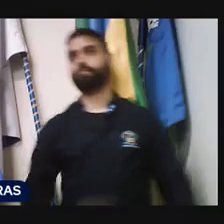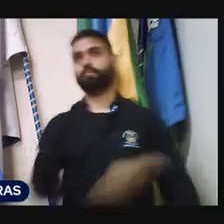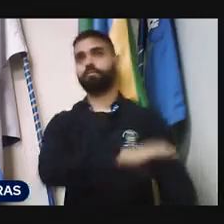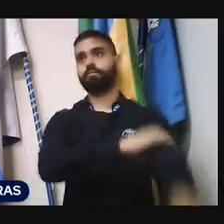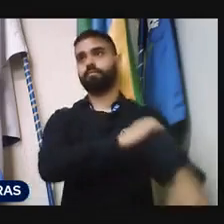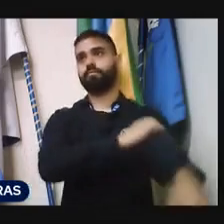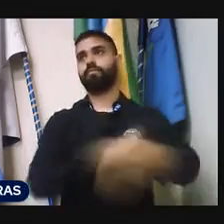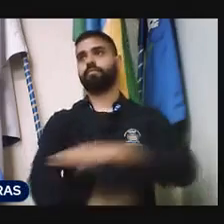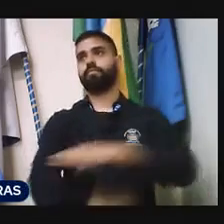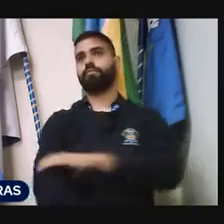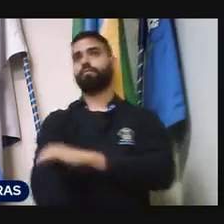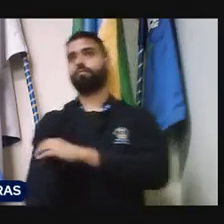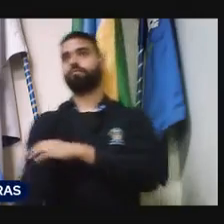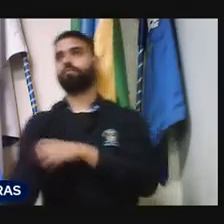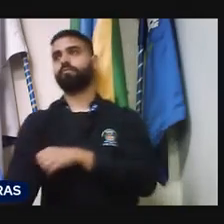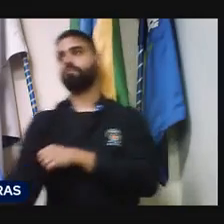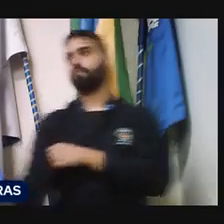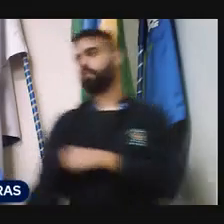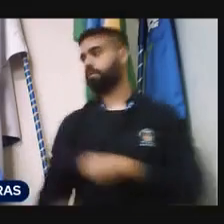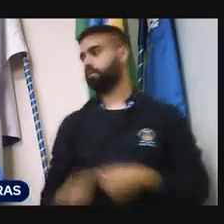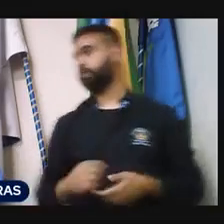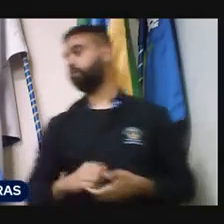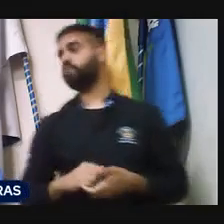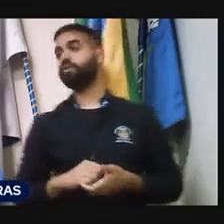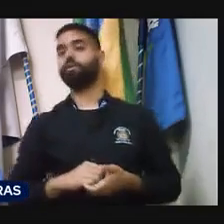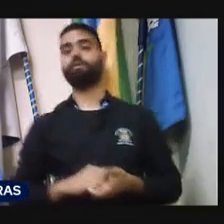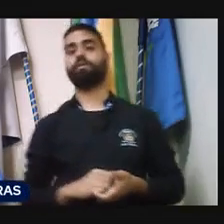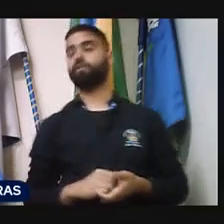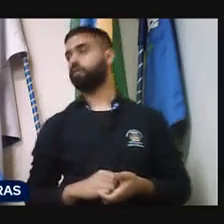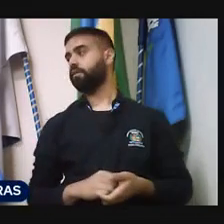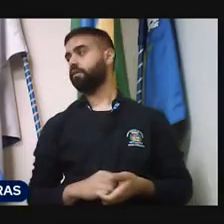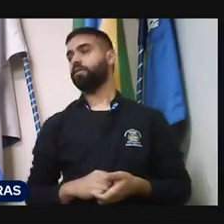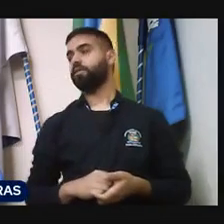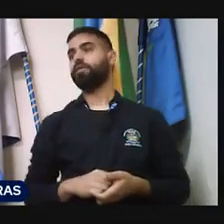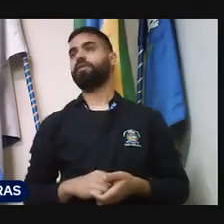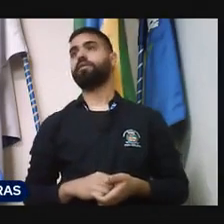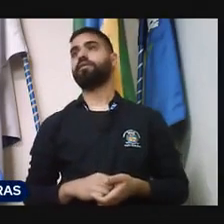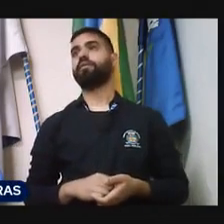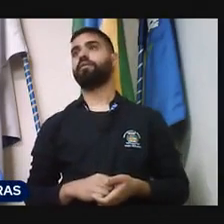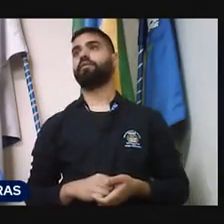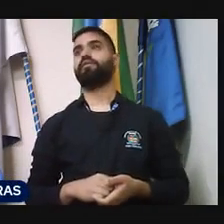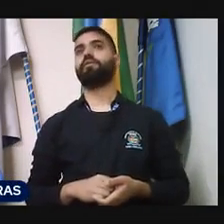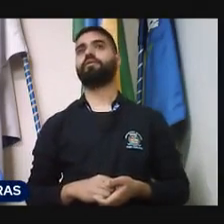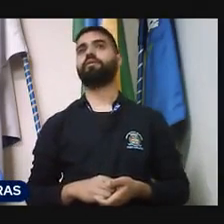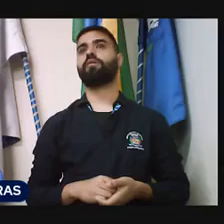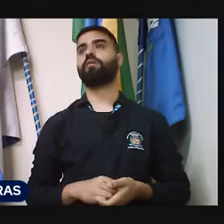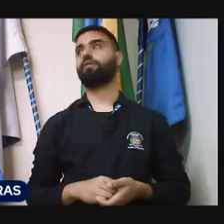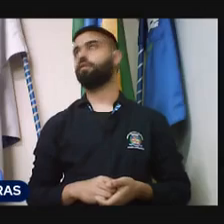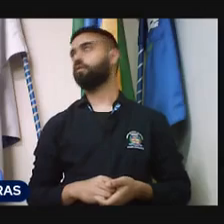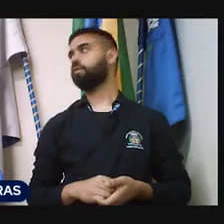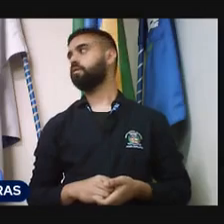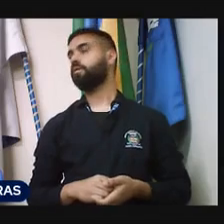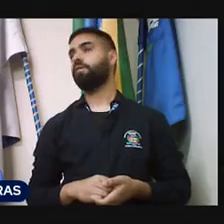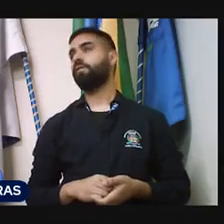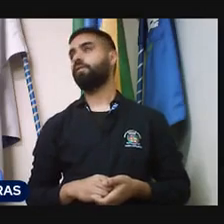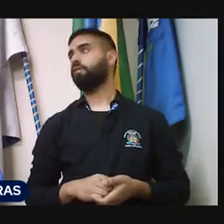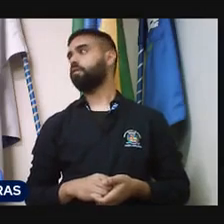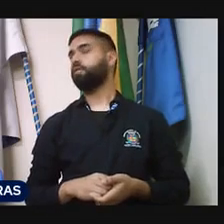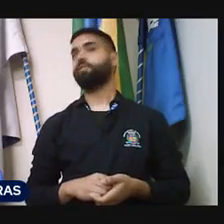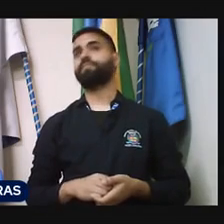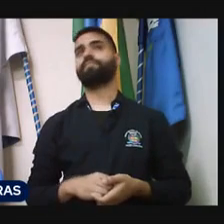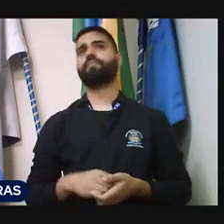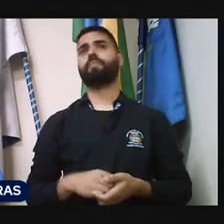diretoria do hospital lá Gustavo Monteiro sou magno já teve aqui por outras vezes vestido lá no hospital com o senhor presidente